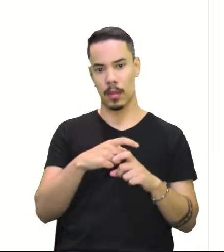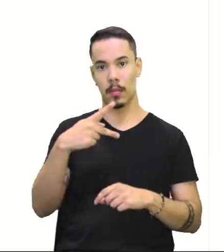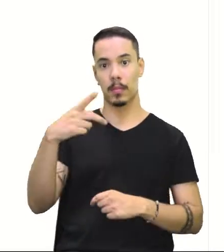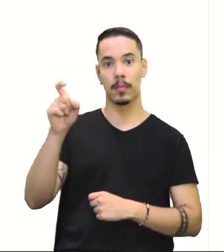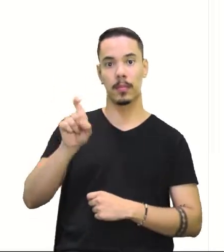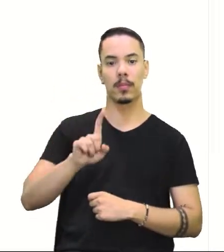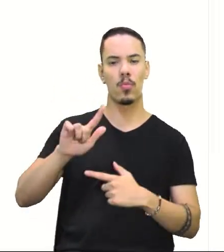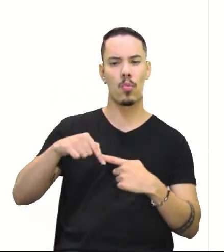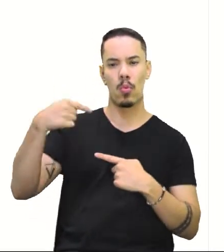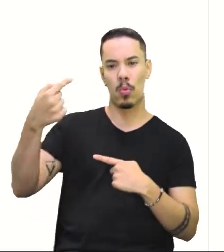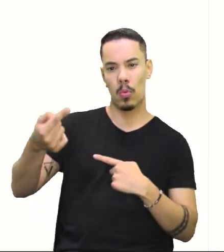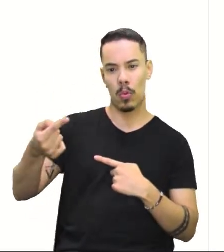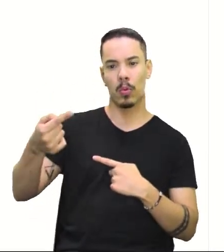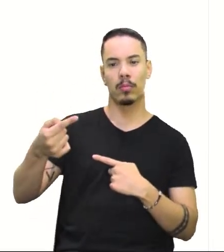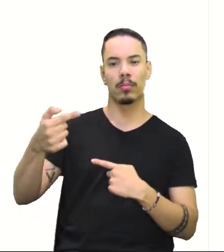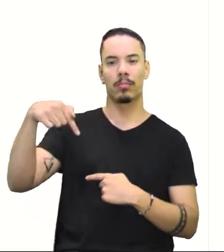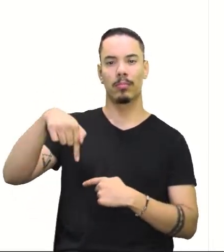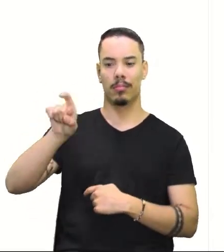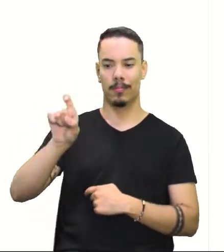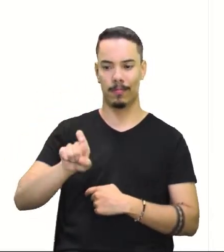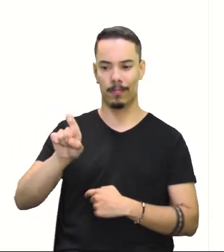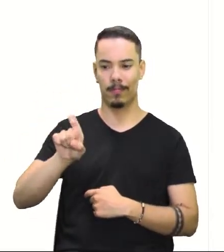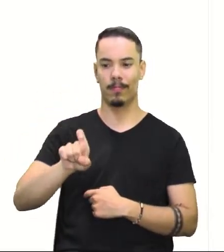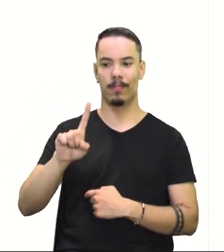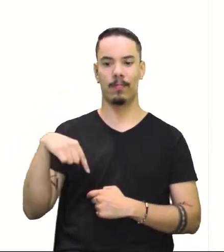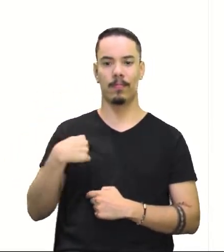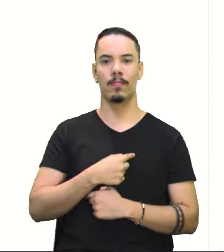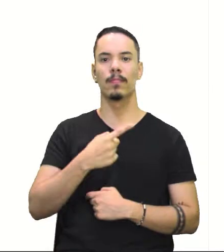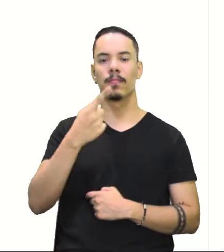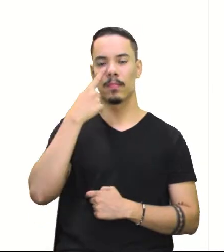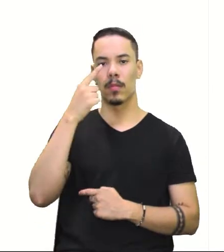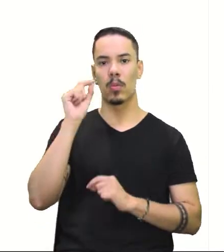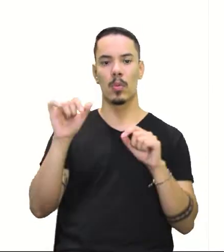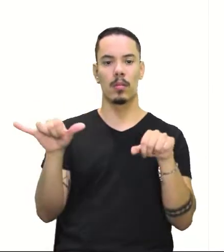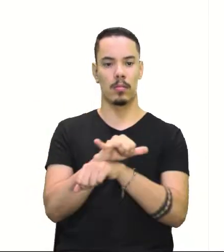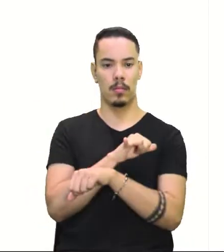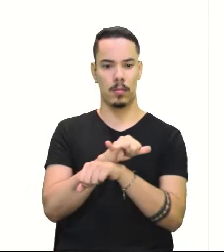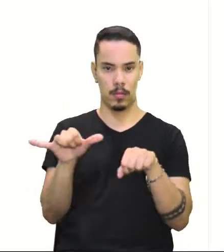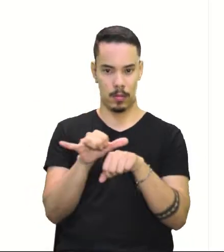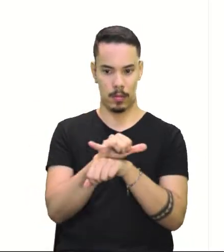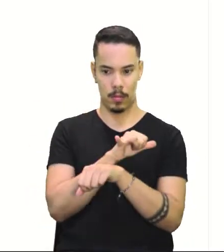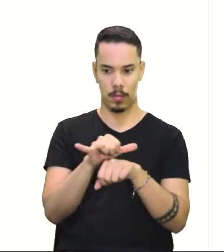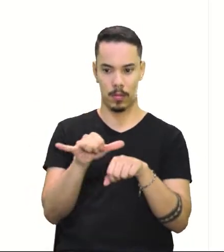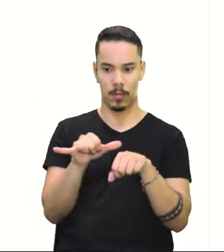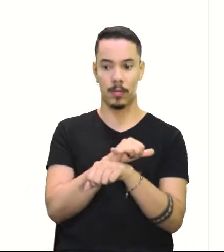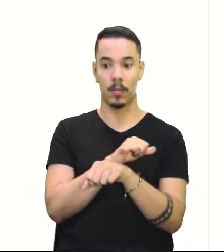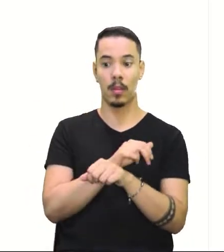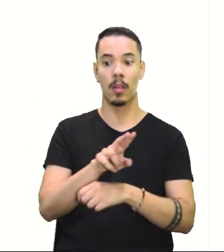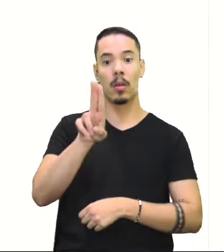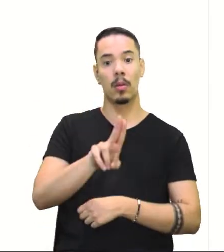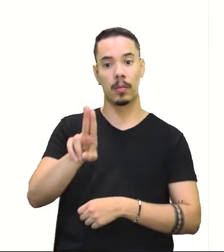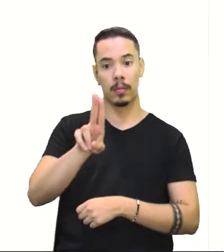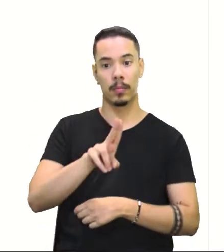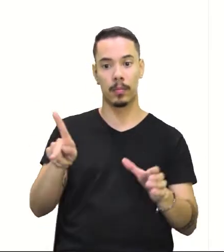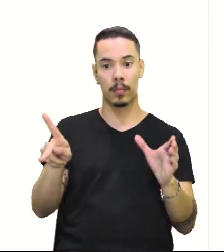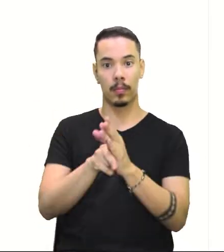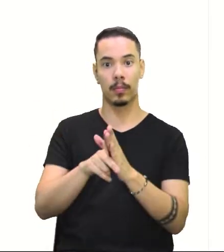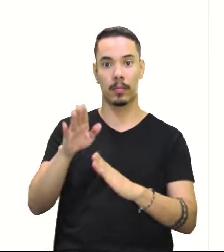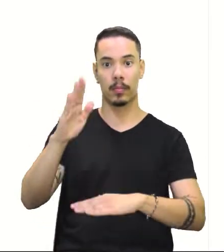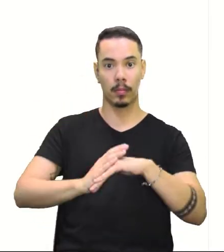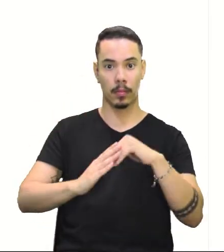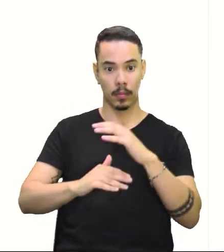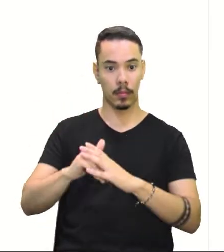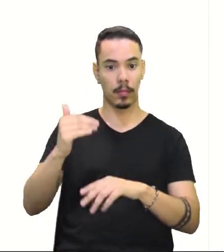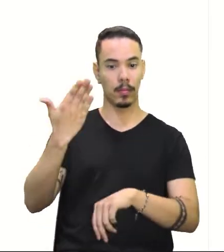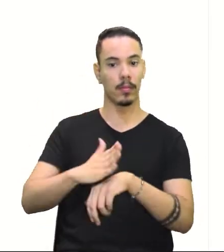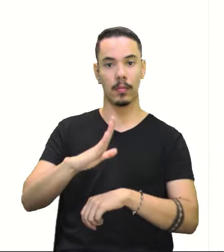por outro polinômio q de x, nós temos a seguinte estratégia. Utilizando o dispositivo prático, é